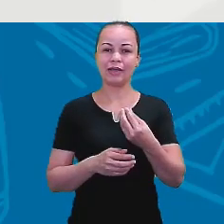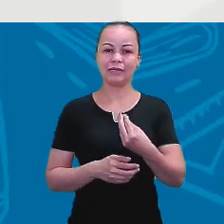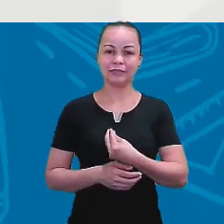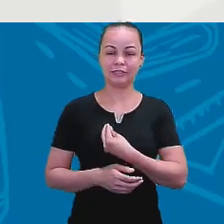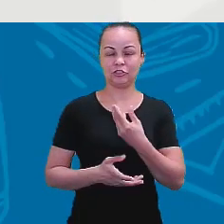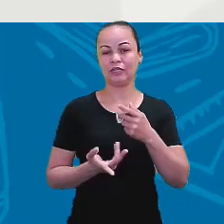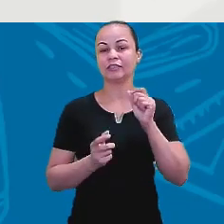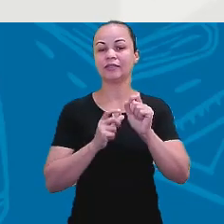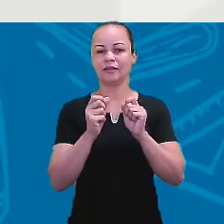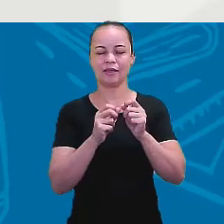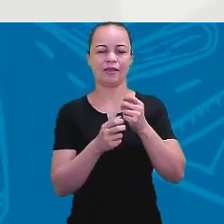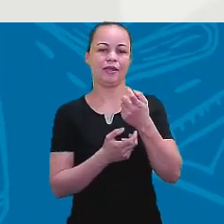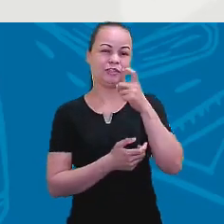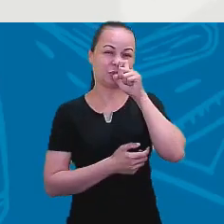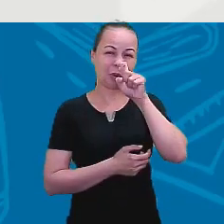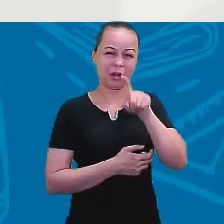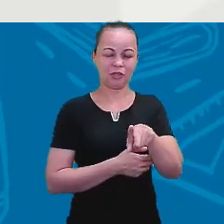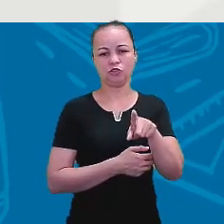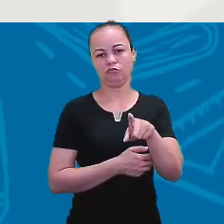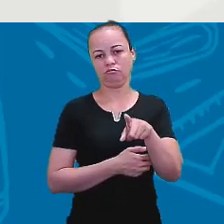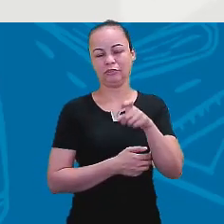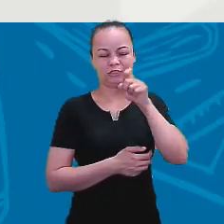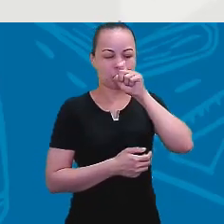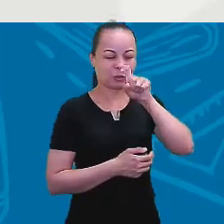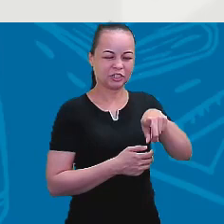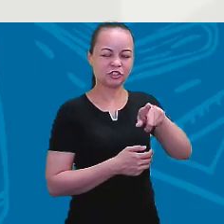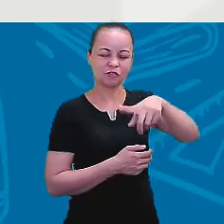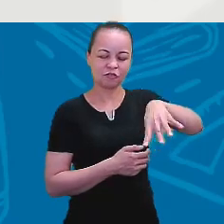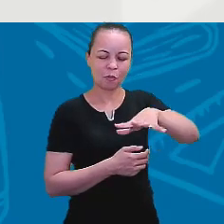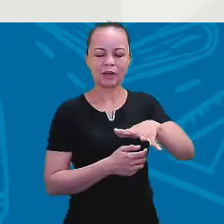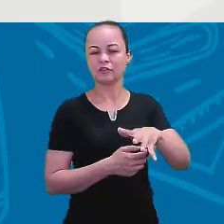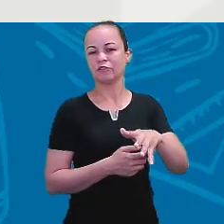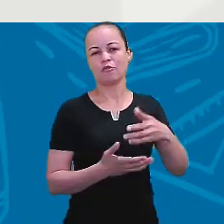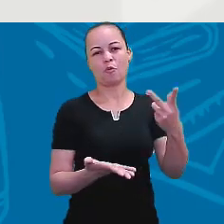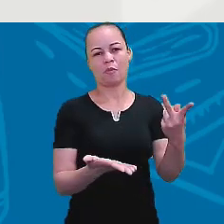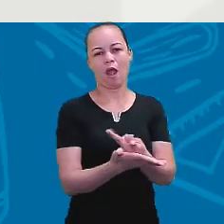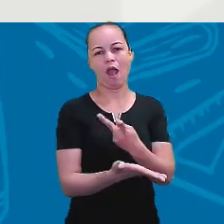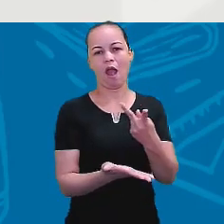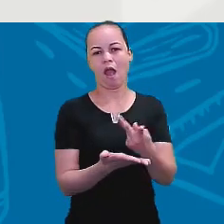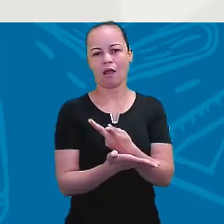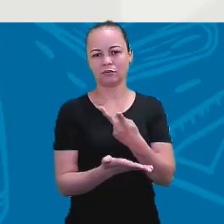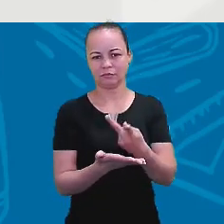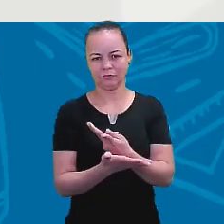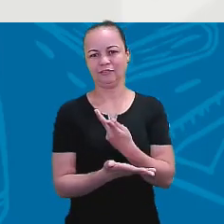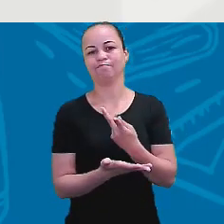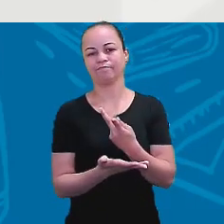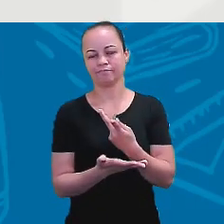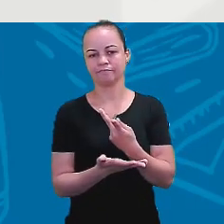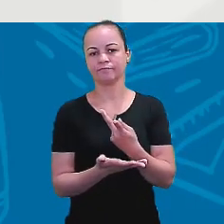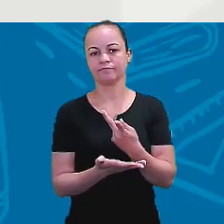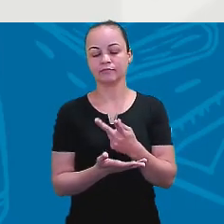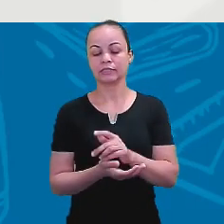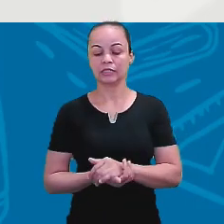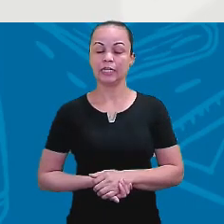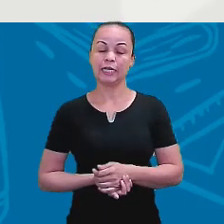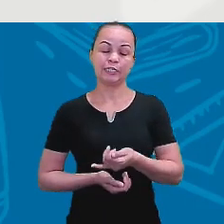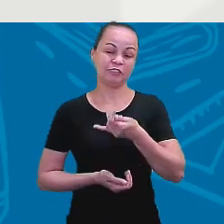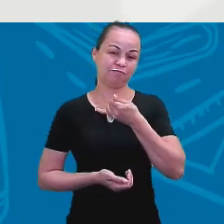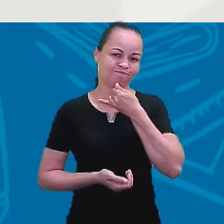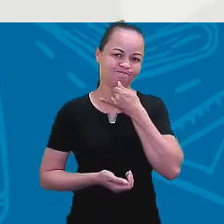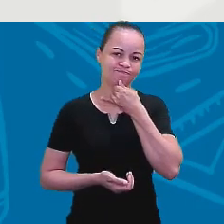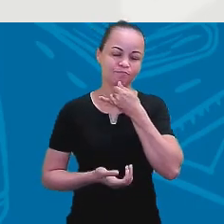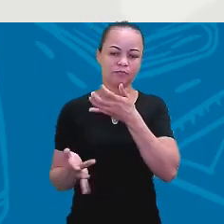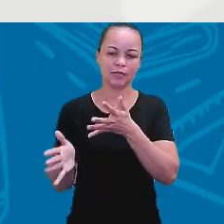certo? Só que muitas vezes esse lixo ele é descartado de forma totalmente inadequada, né? Infelizmente